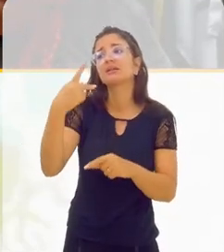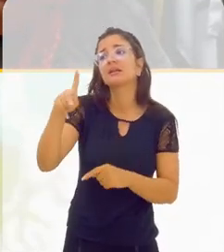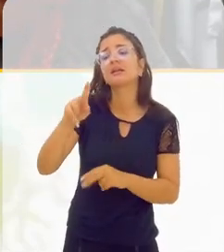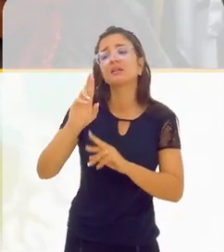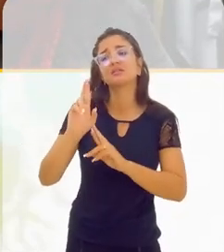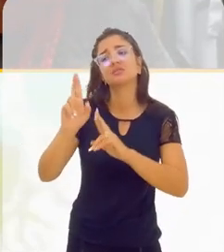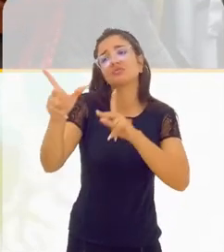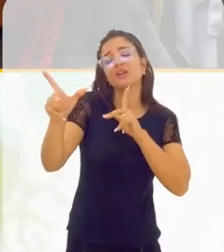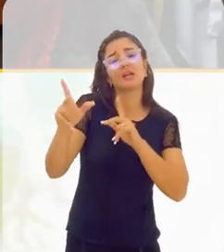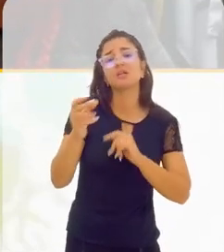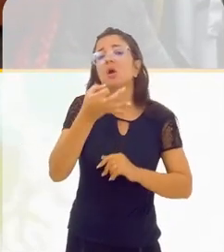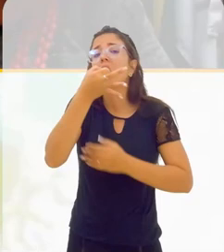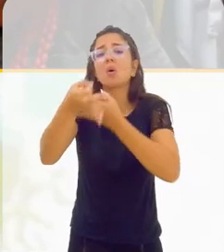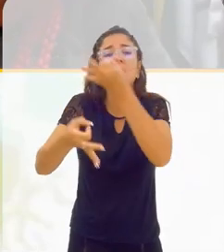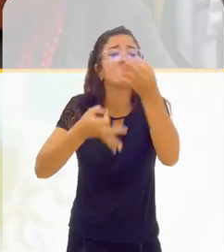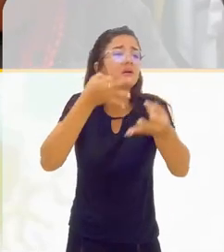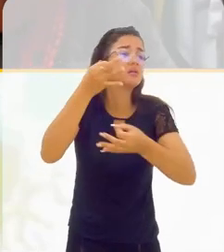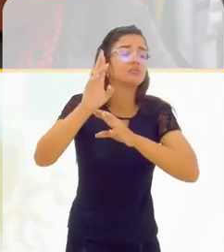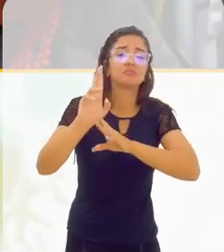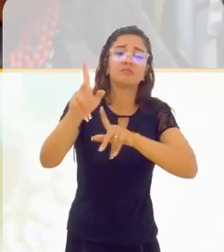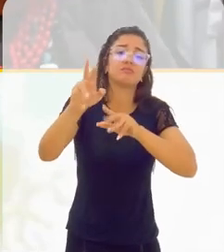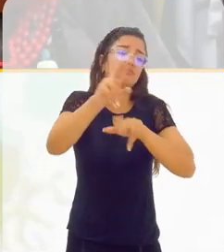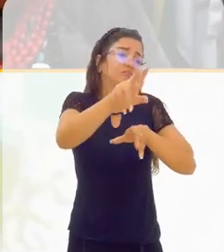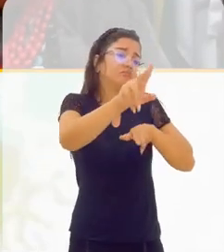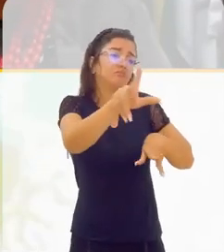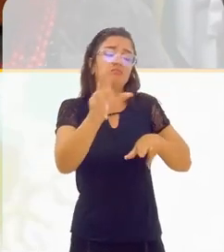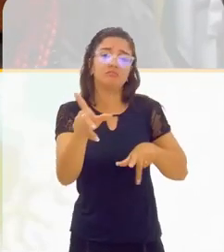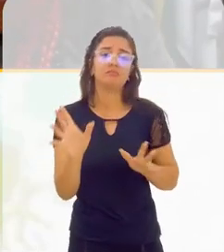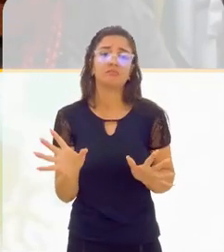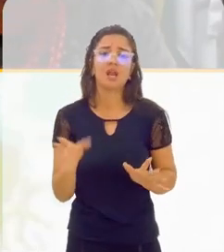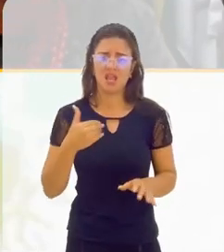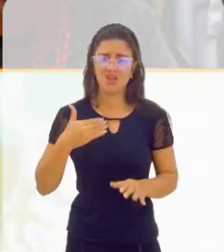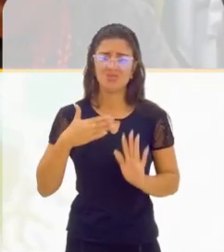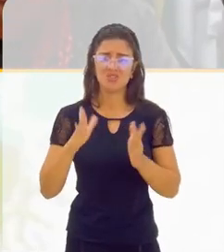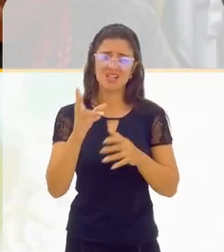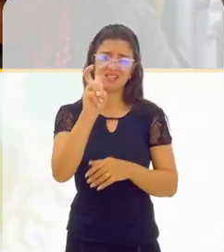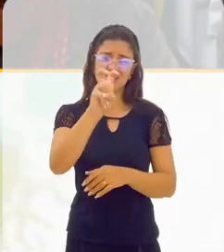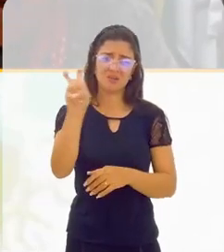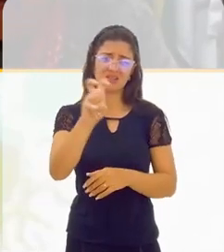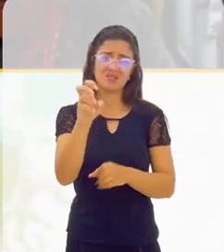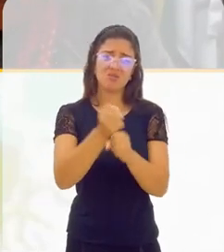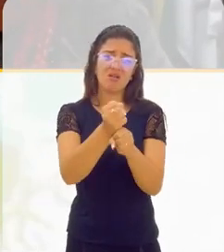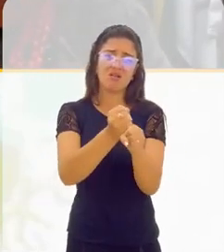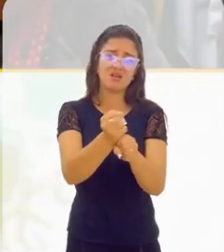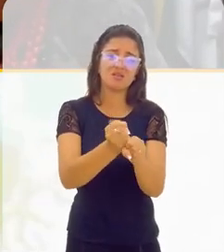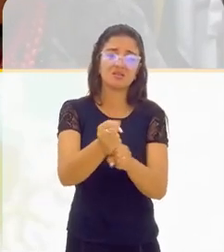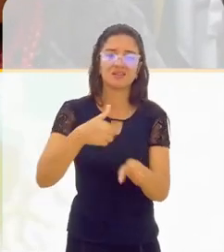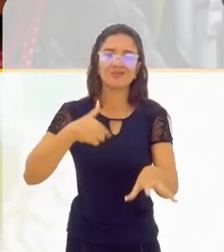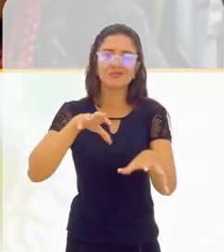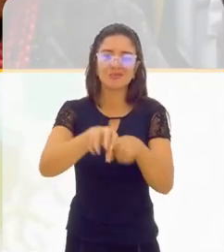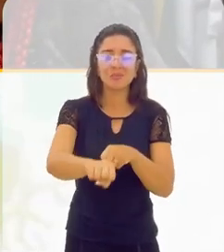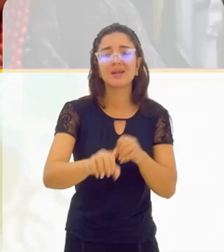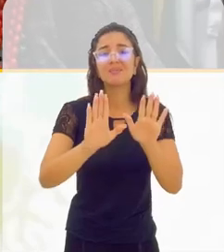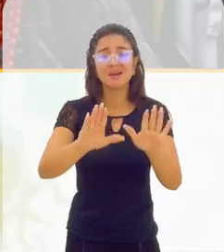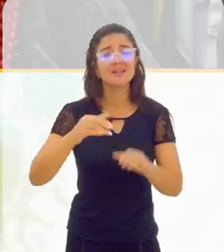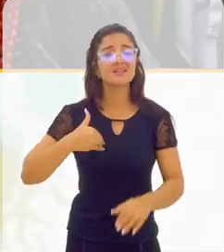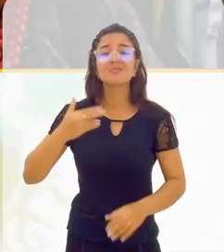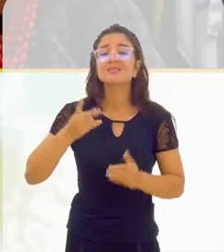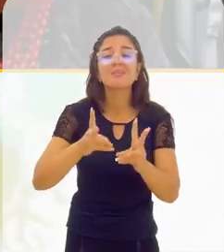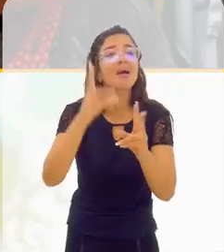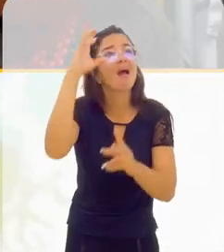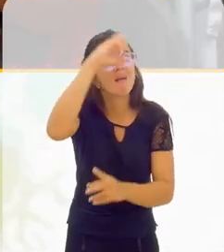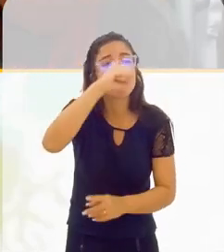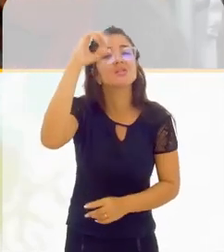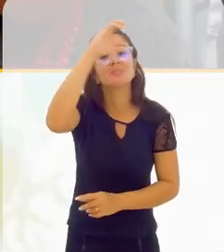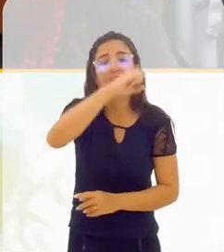aprendendo embora com 55 anos de formada eu continuo aprendendo porque outro médico disse olha melhor